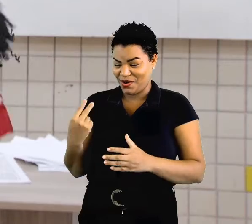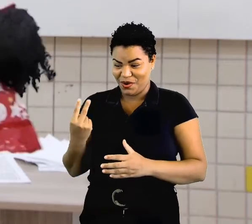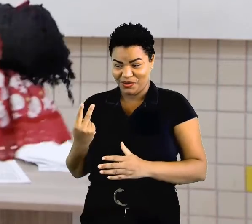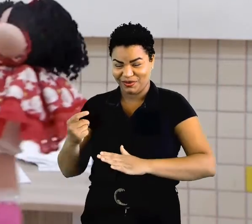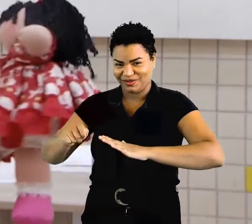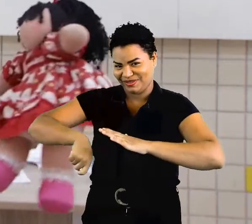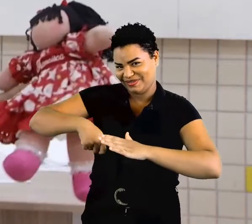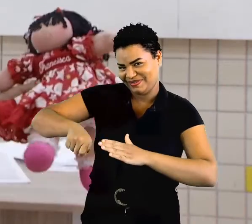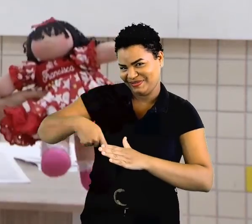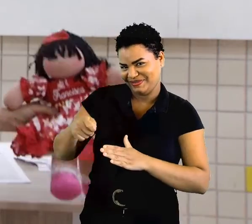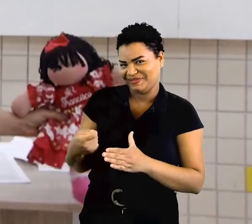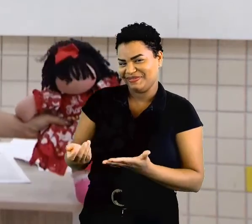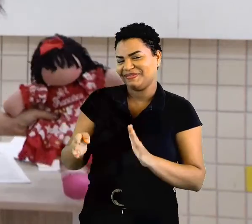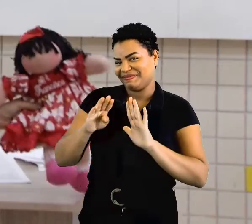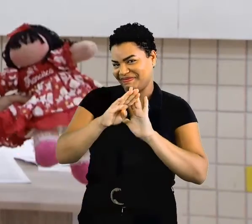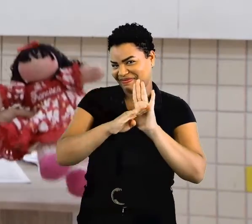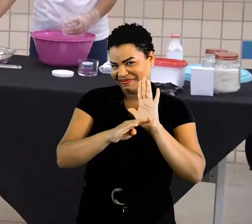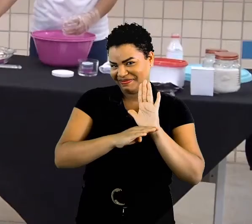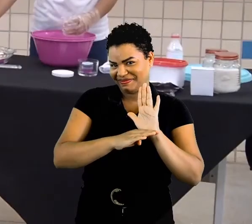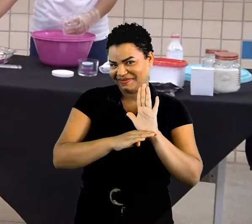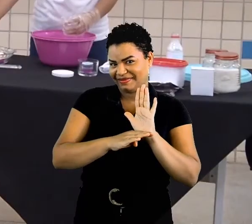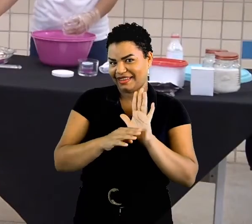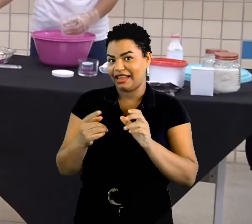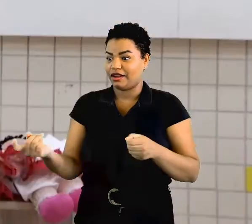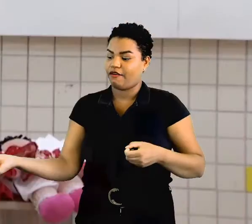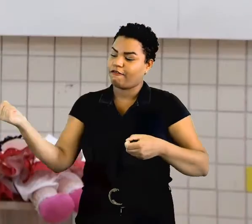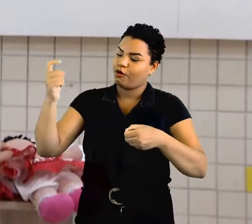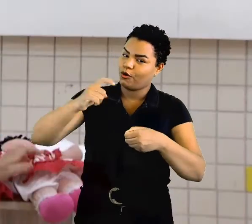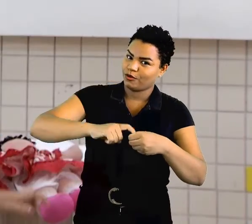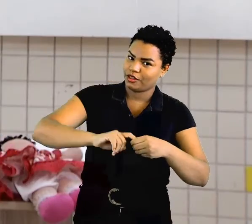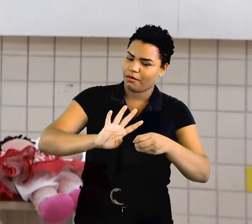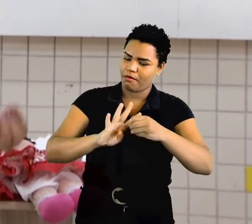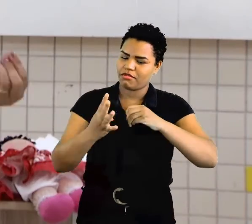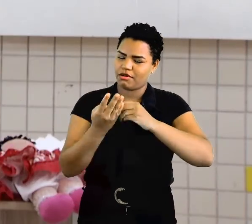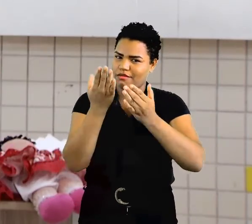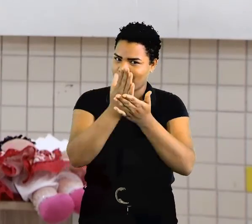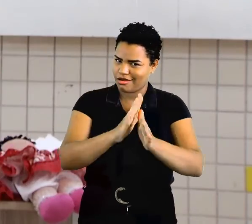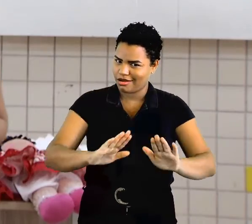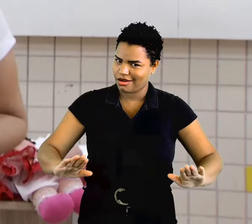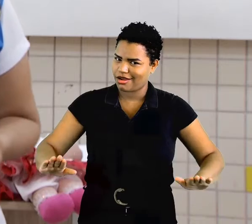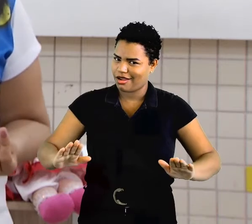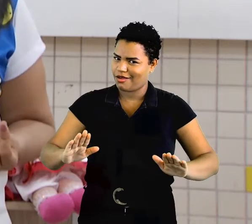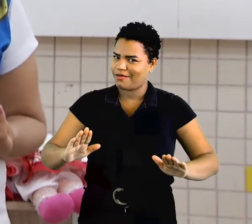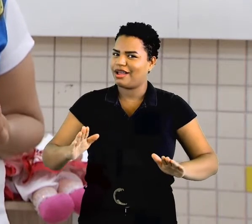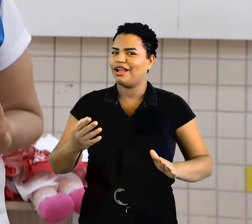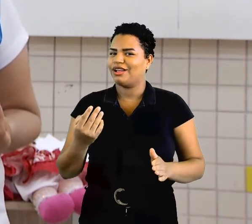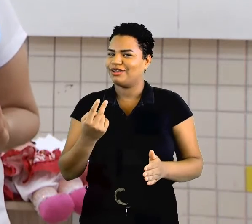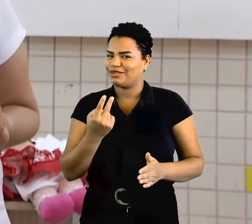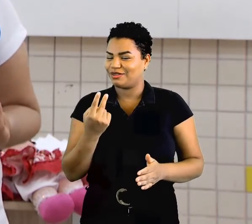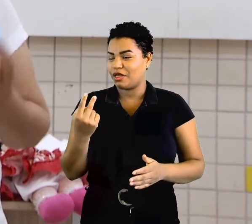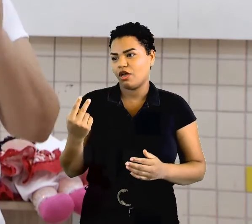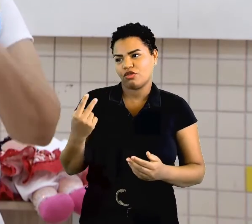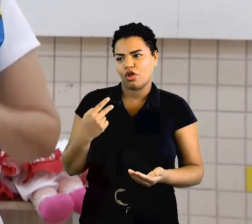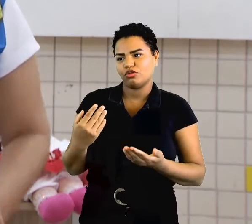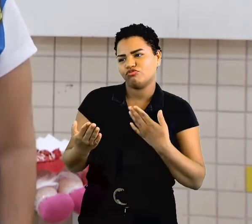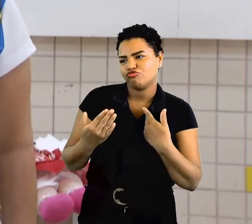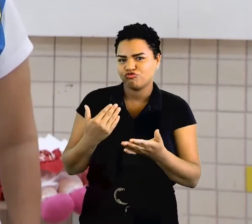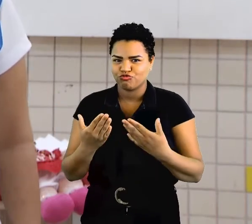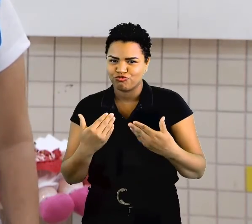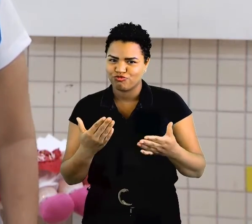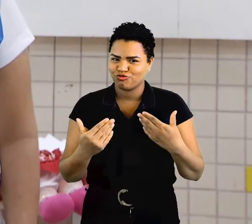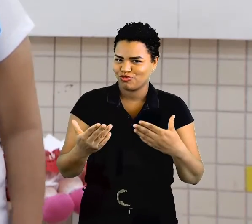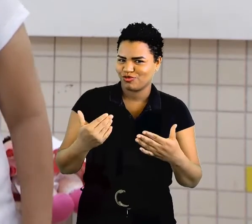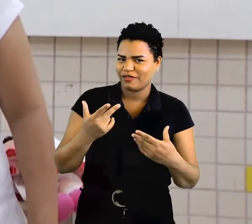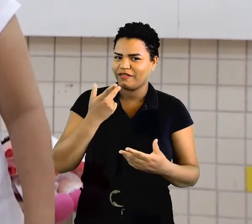quando voltarmos, terminando essa pandemia, nós não podemos discutir um pouquinho, falar desses sabores. Eu quero que você me